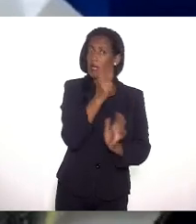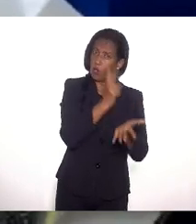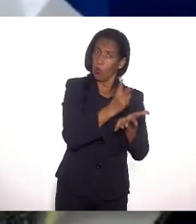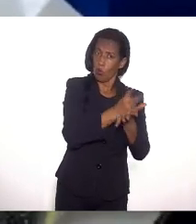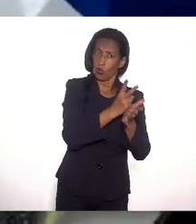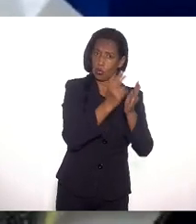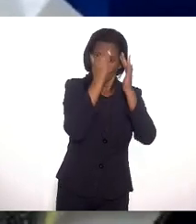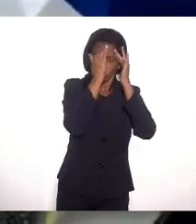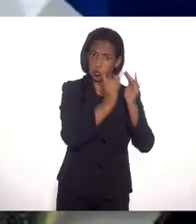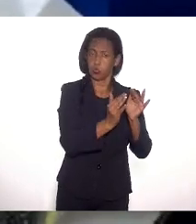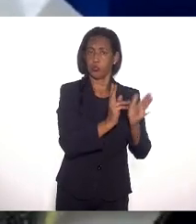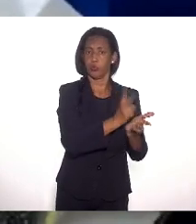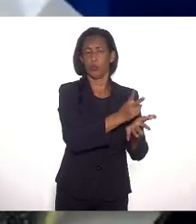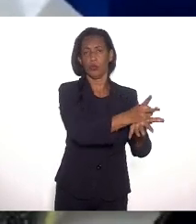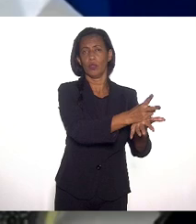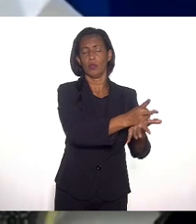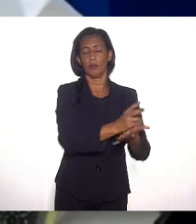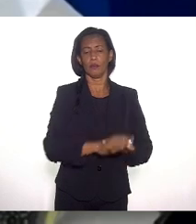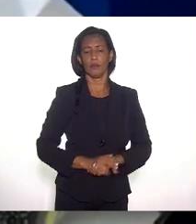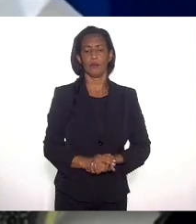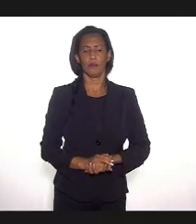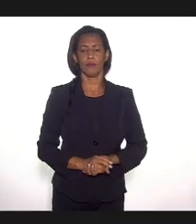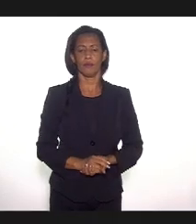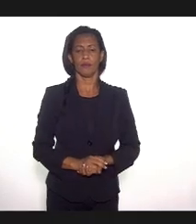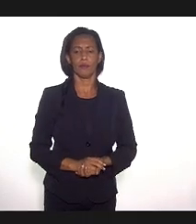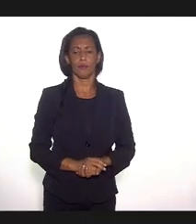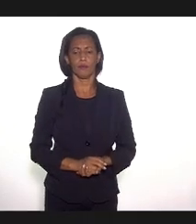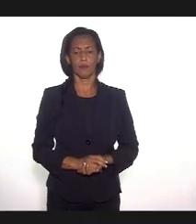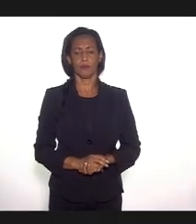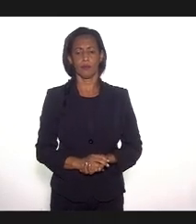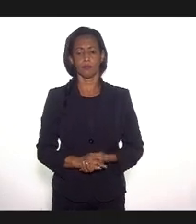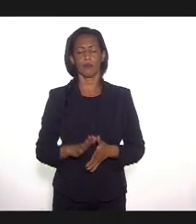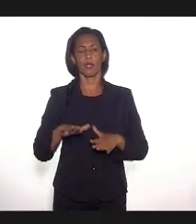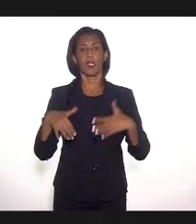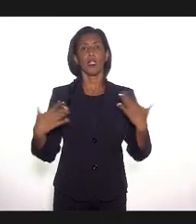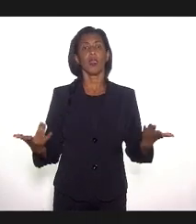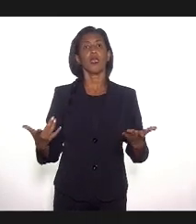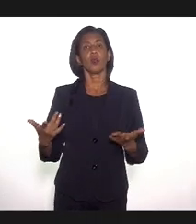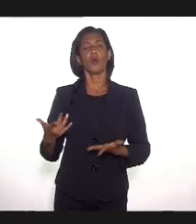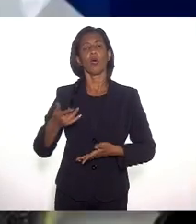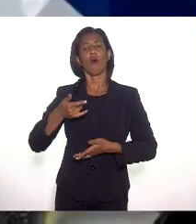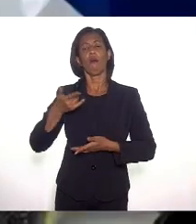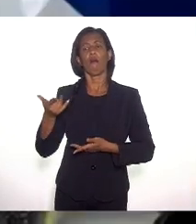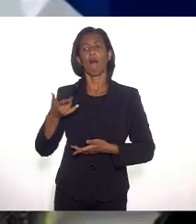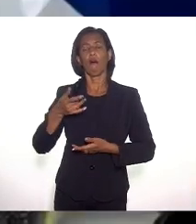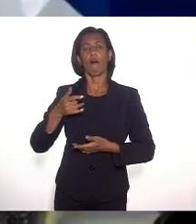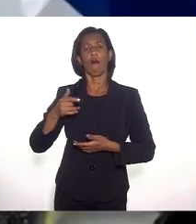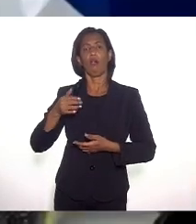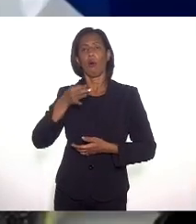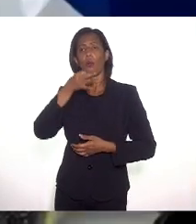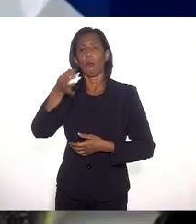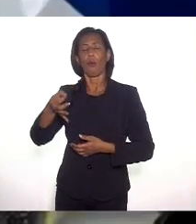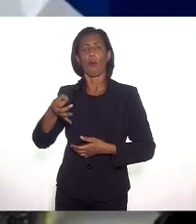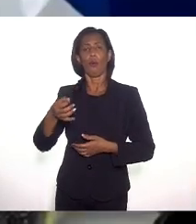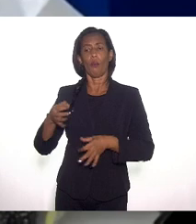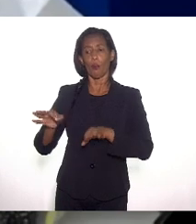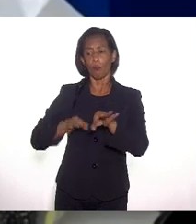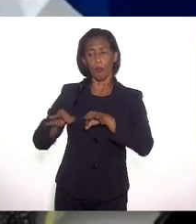vigor. E qual é a questão? Qual é a questão, deputado Márcio Pacheco? O projeto de